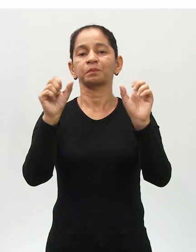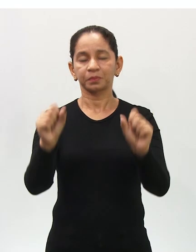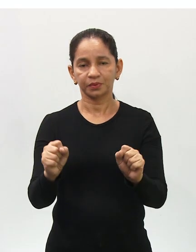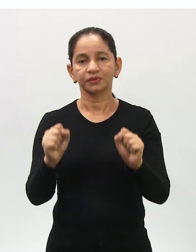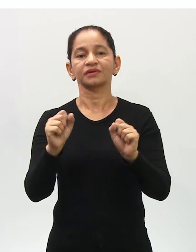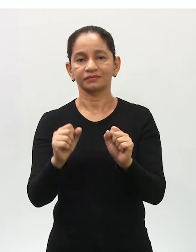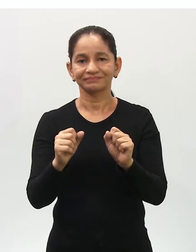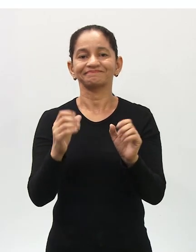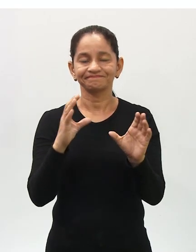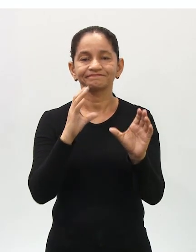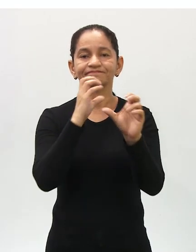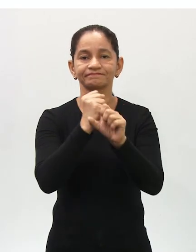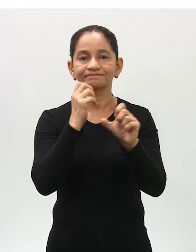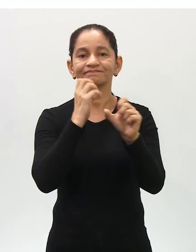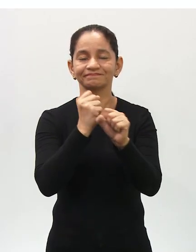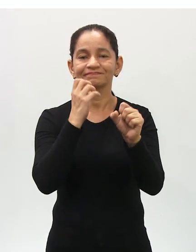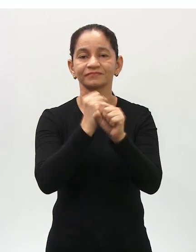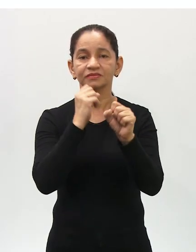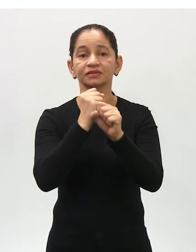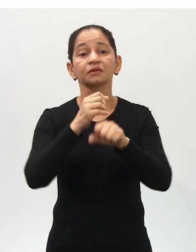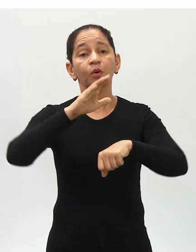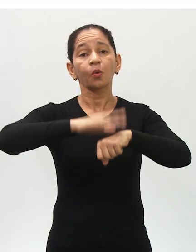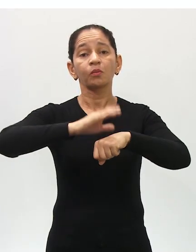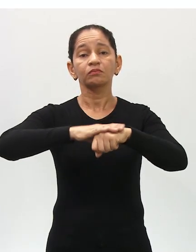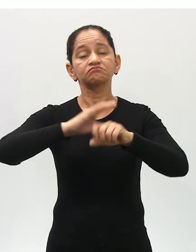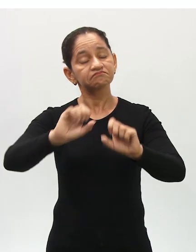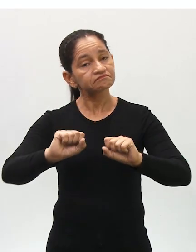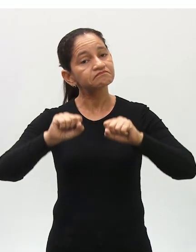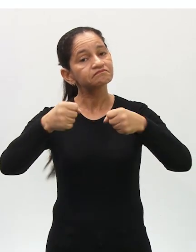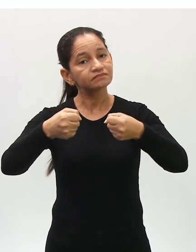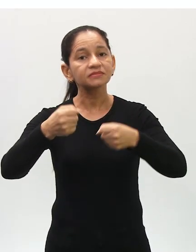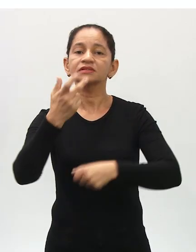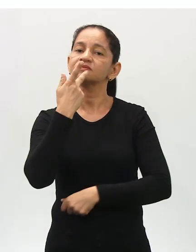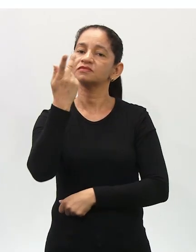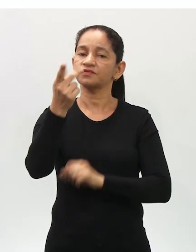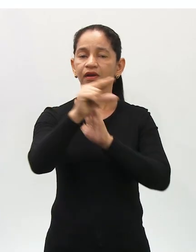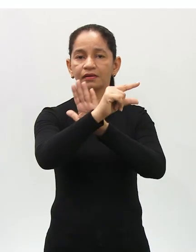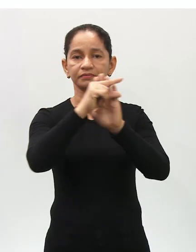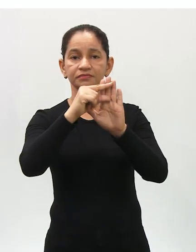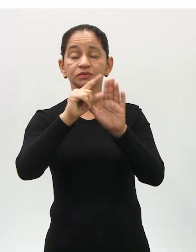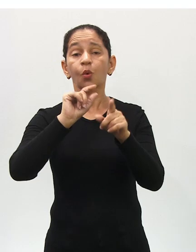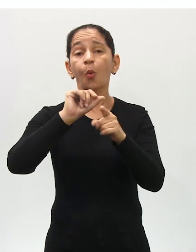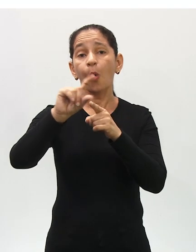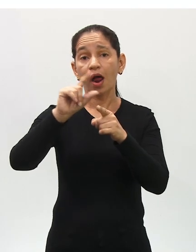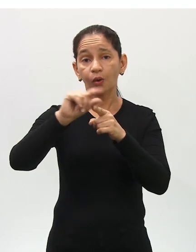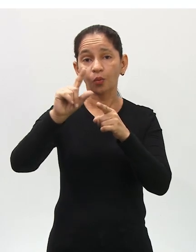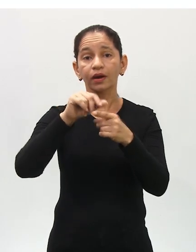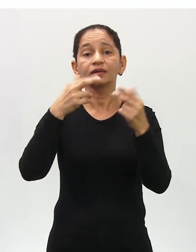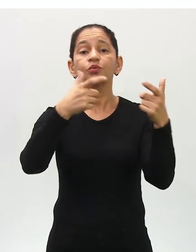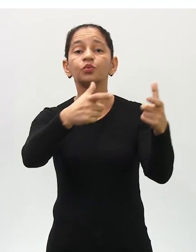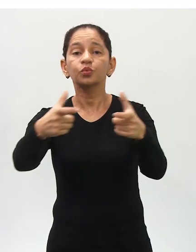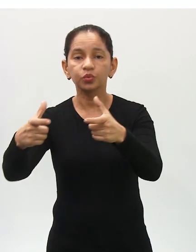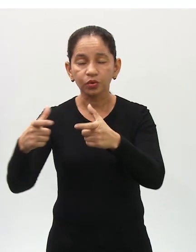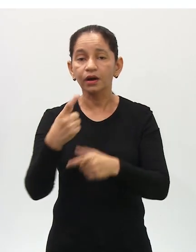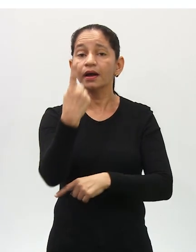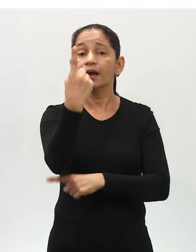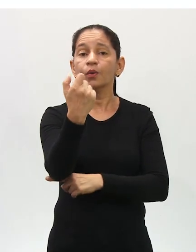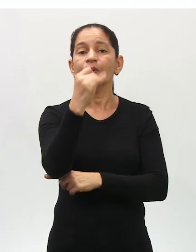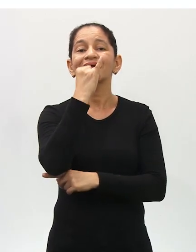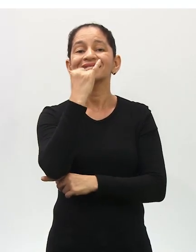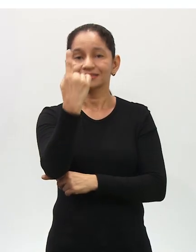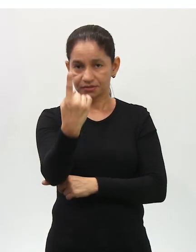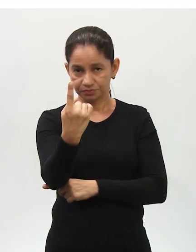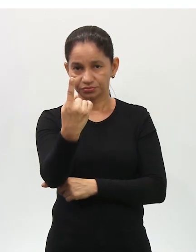com aquelas receitas obtidas pelo esforço próprio. Então é por isso que a gente vai dizer que o aluguel de bens públicos é um exemplo,